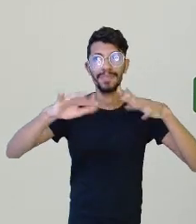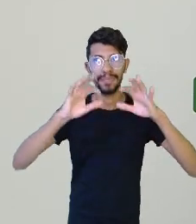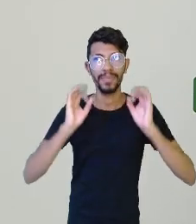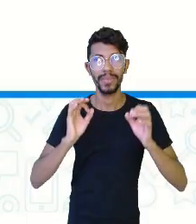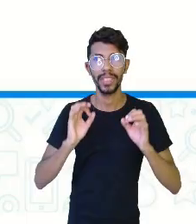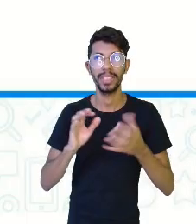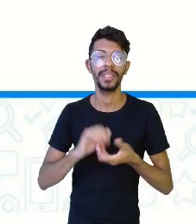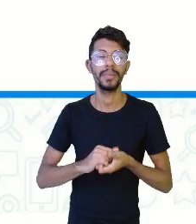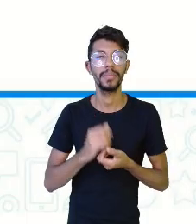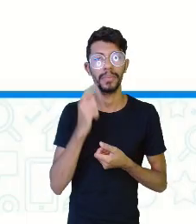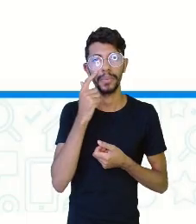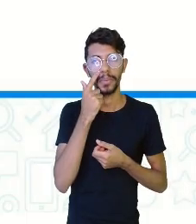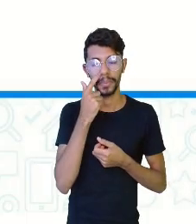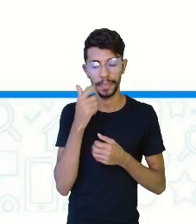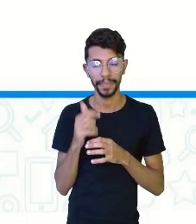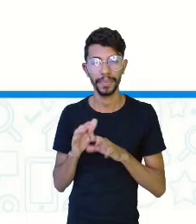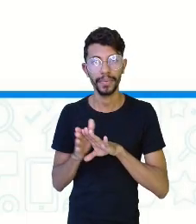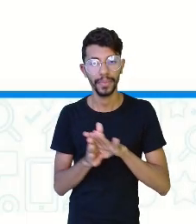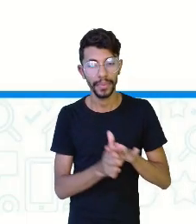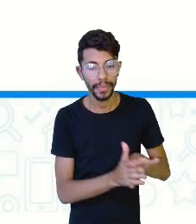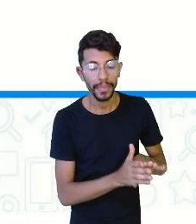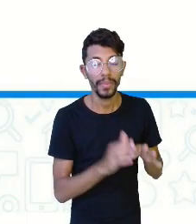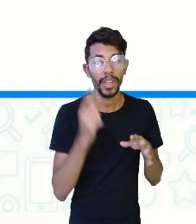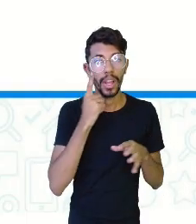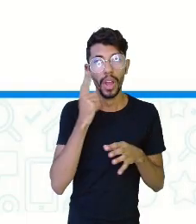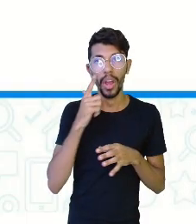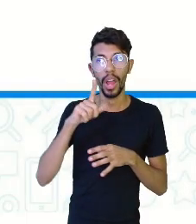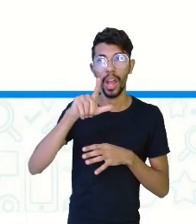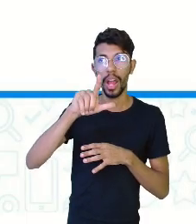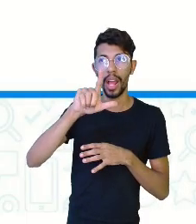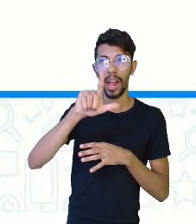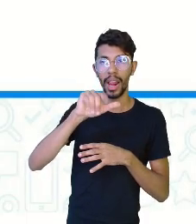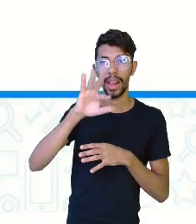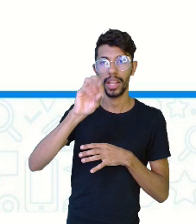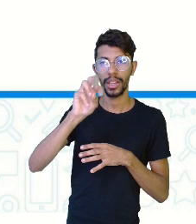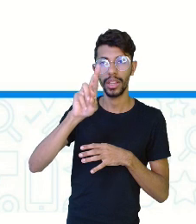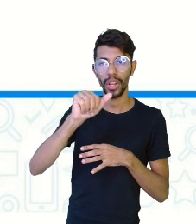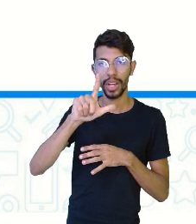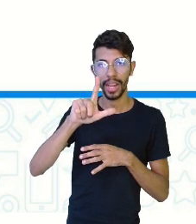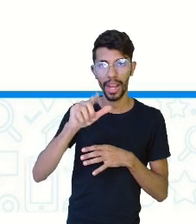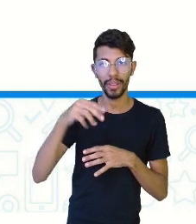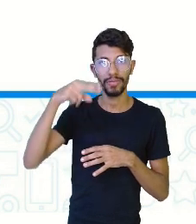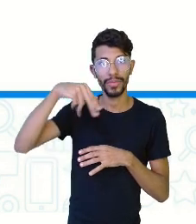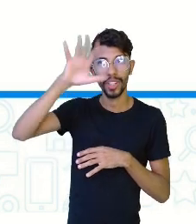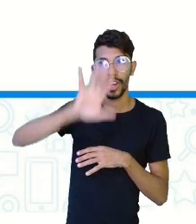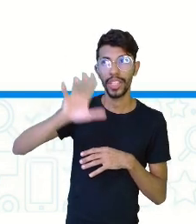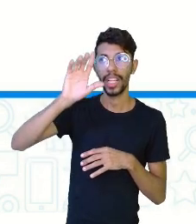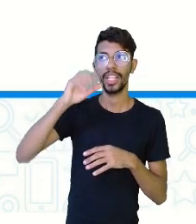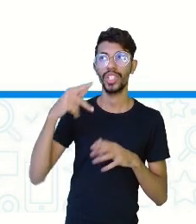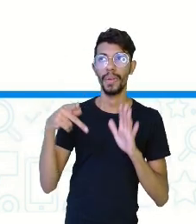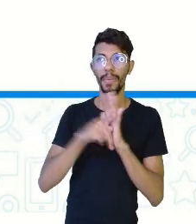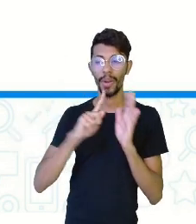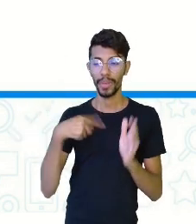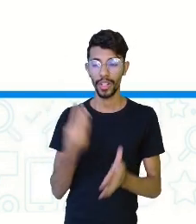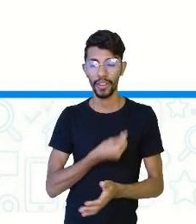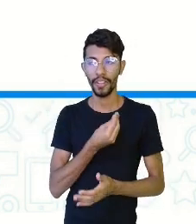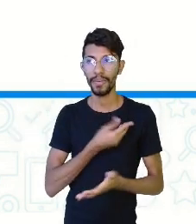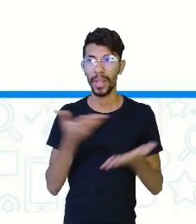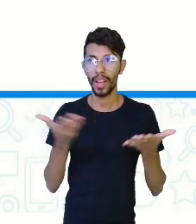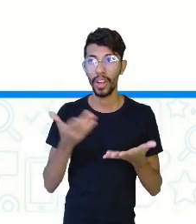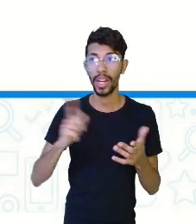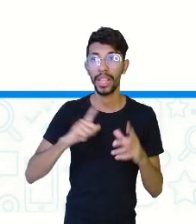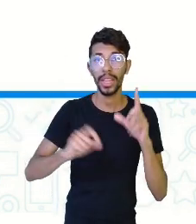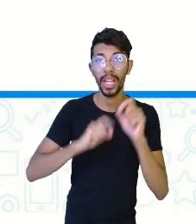litoral nordestino, que é onde a gente está agora, temos o clima tropical litorâneo. Esse clima